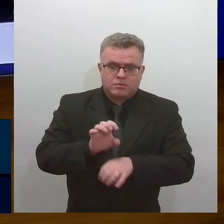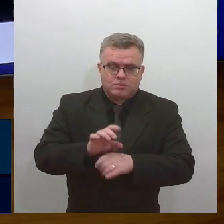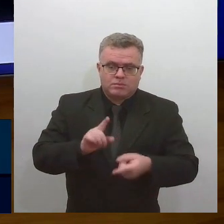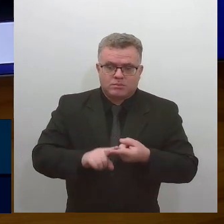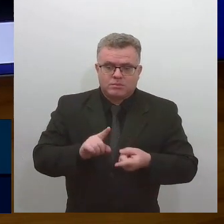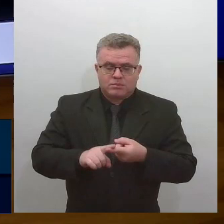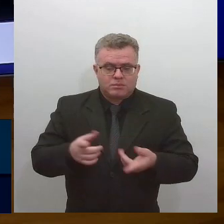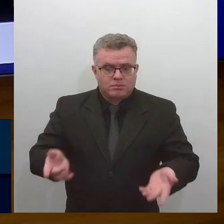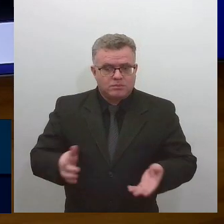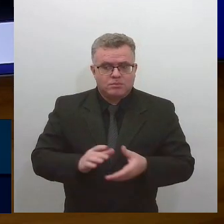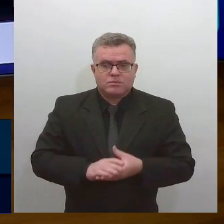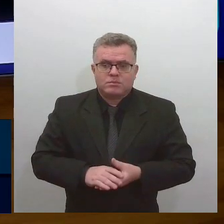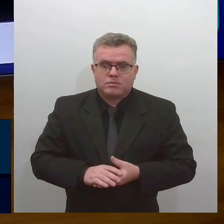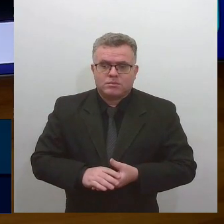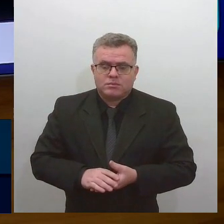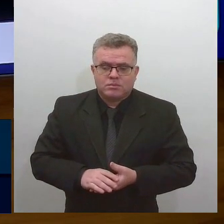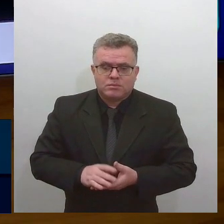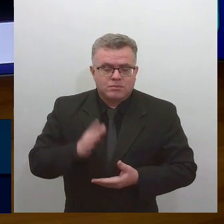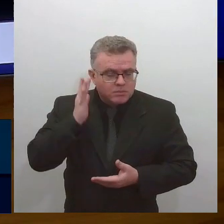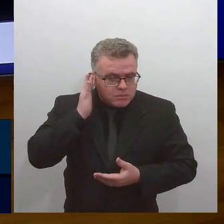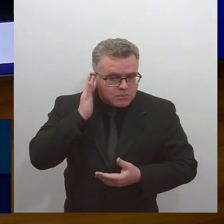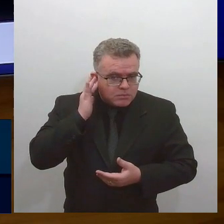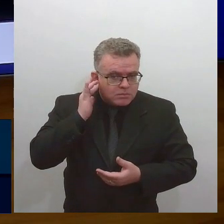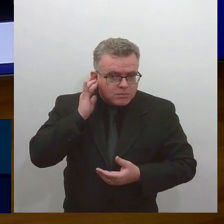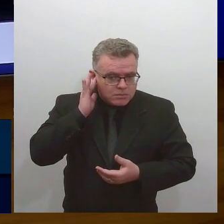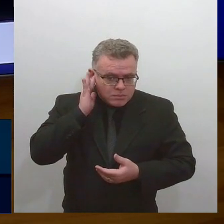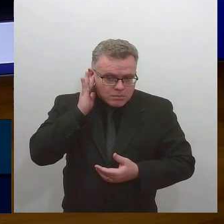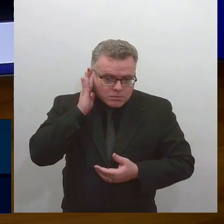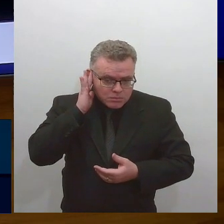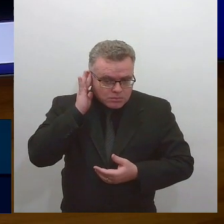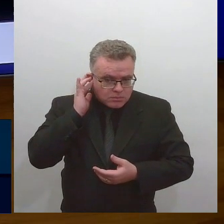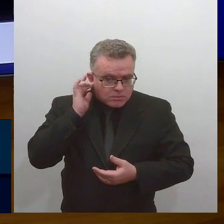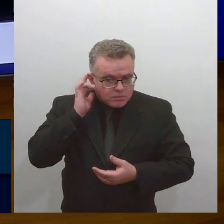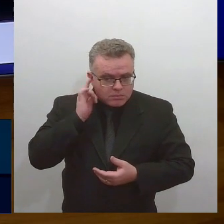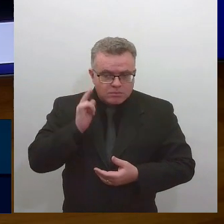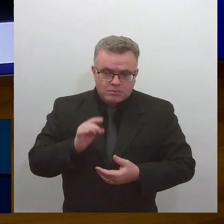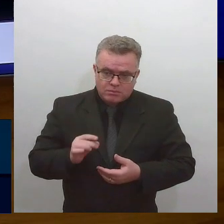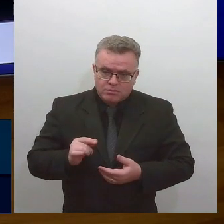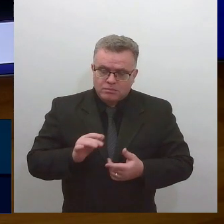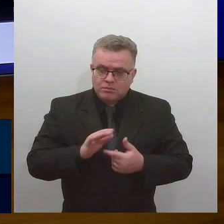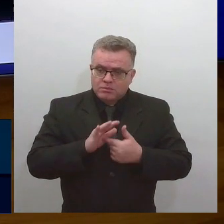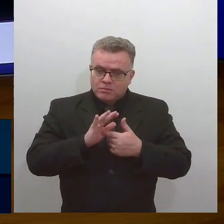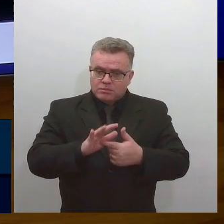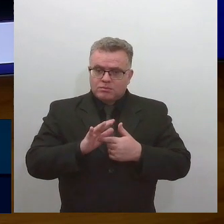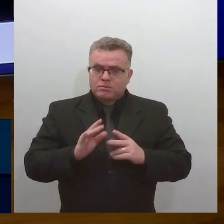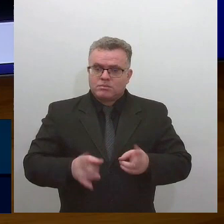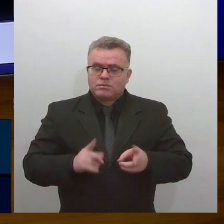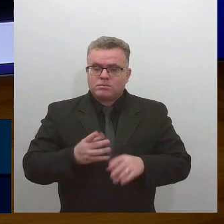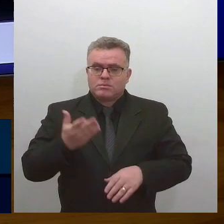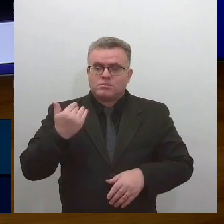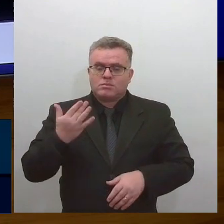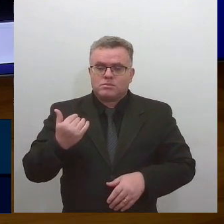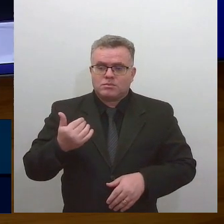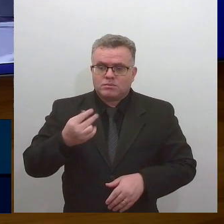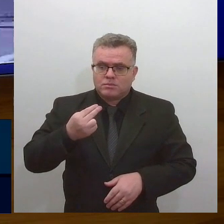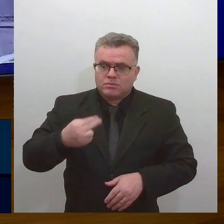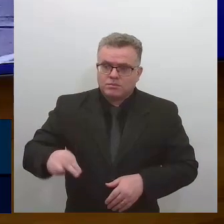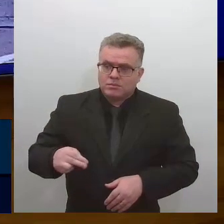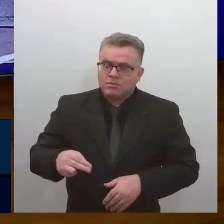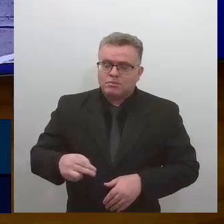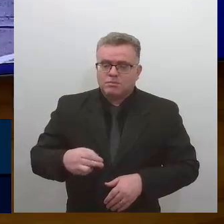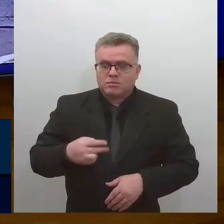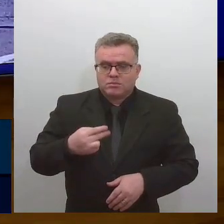estaduais só mostrando lá ó a frota do norte e do Nordeste cresceu Quase três vezes nos últimos 10